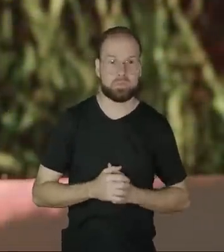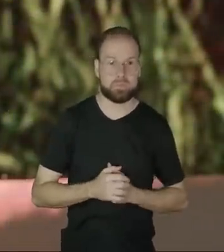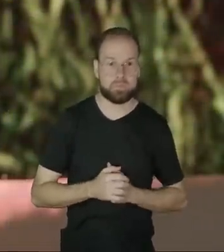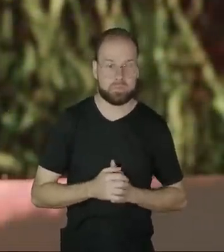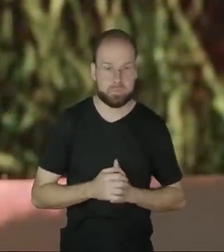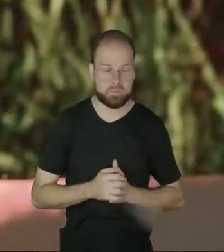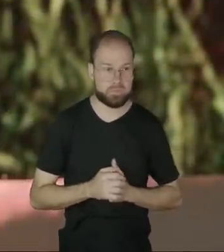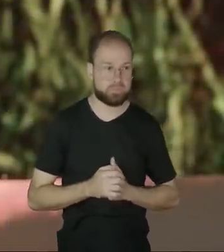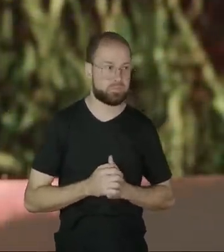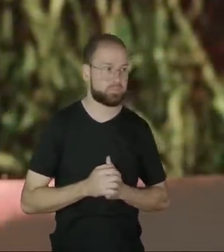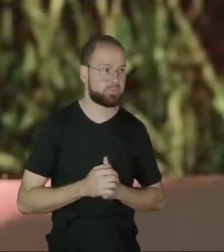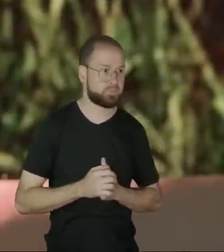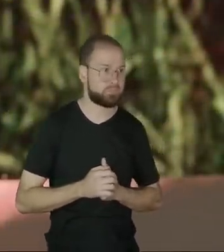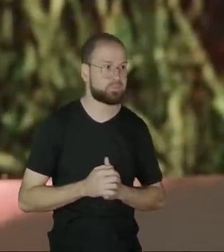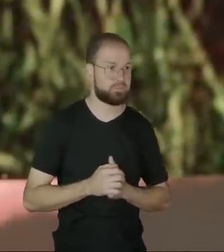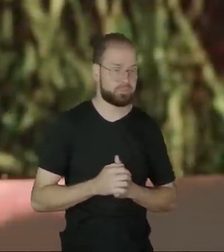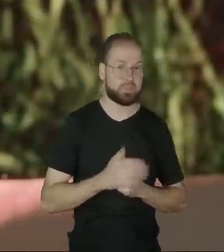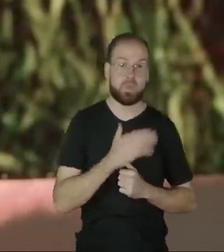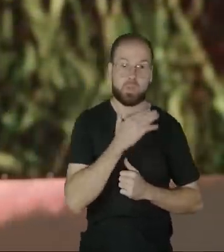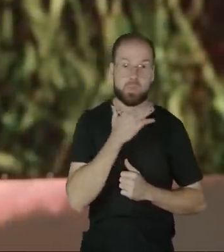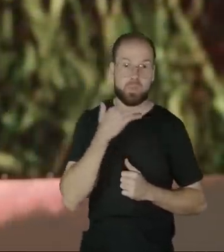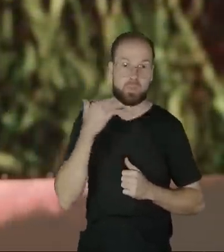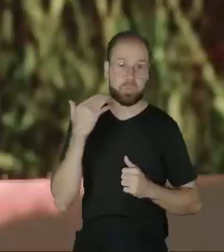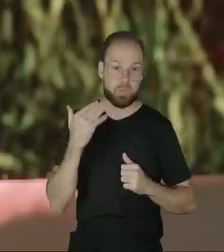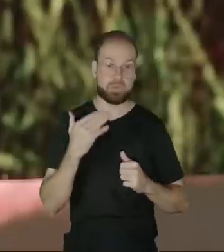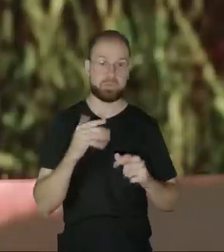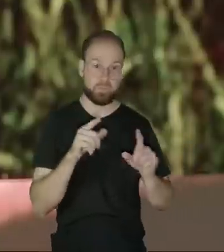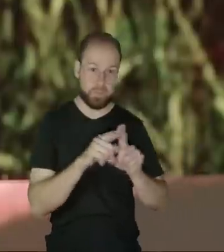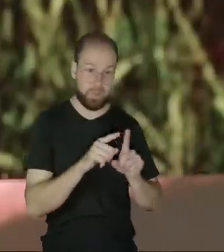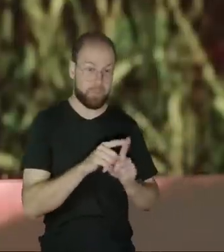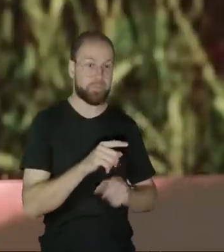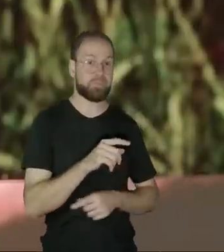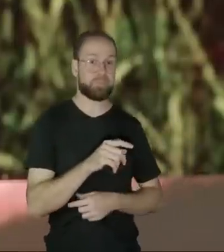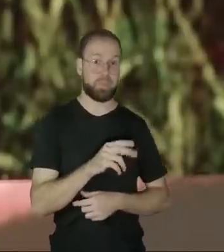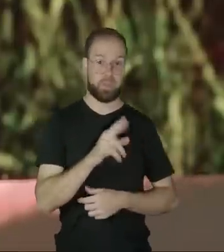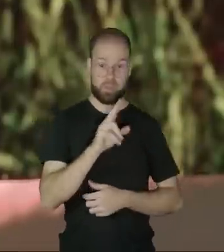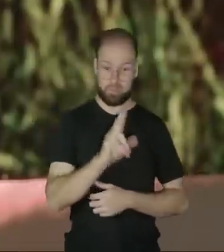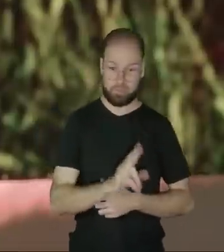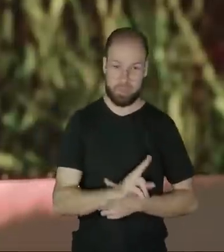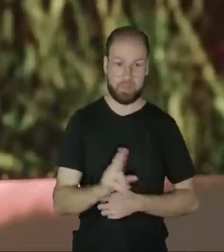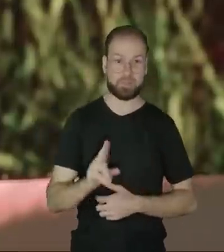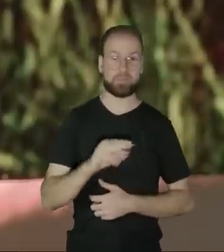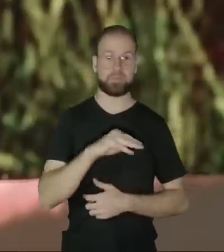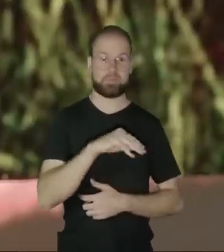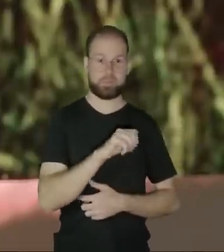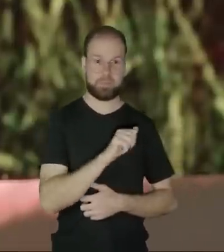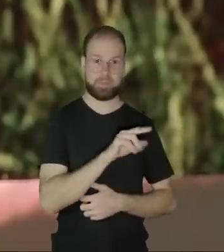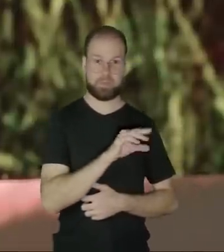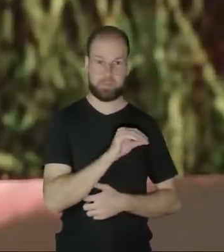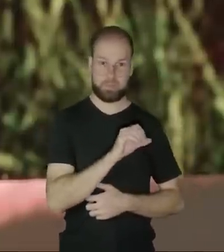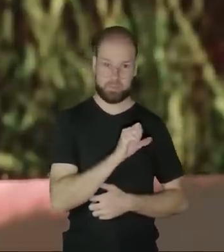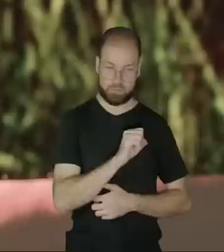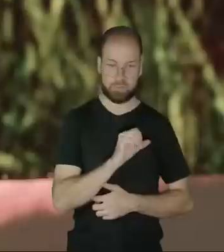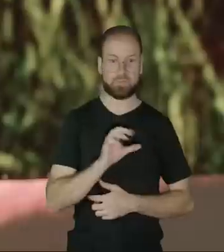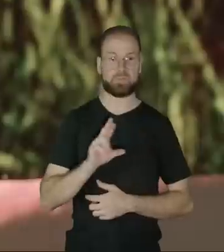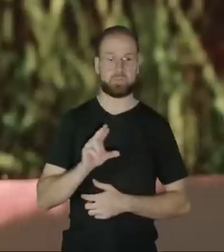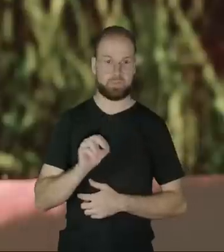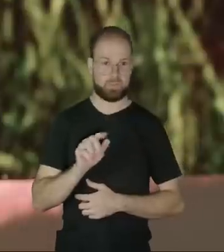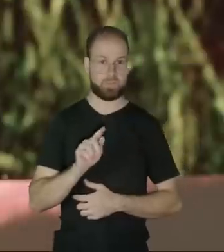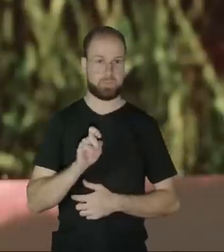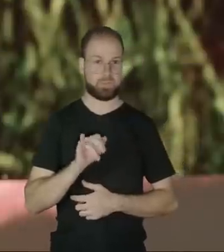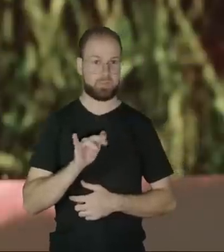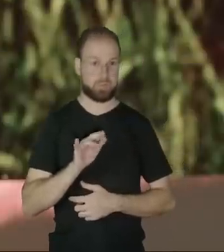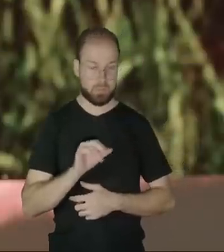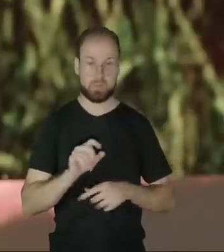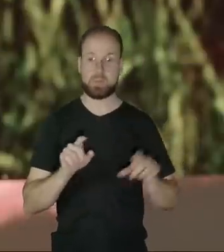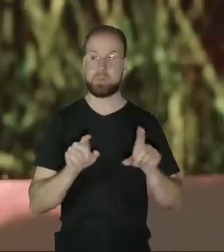do nosso Jesus Cristo. O padre Marcos Rogério também, deixe lá o meu abraço a eles. Enfim, a todos vocês